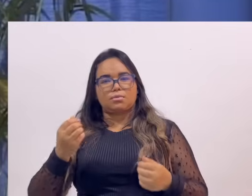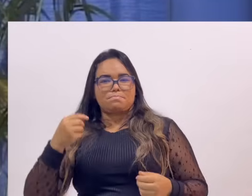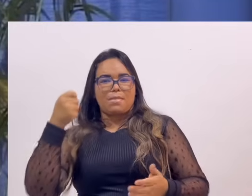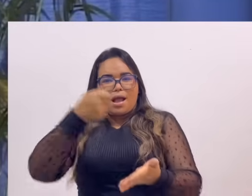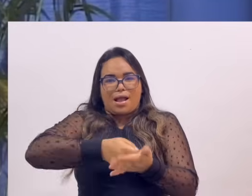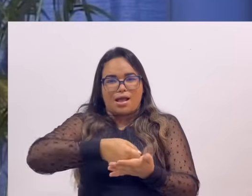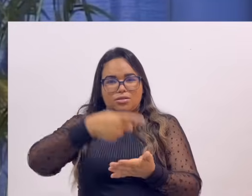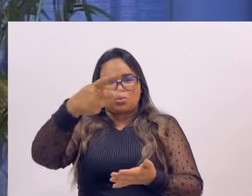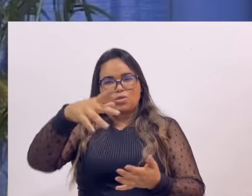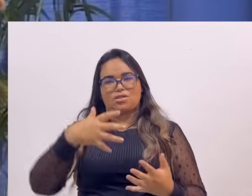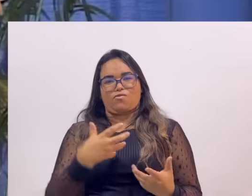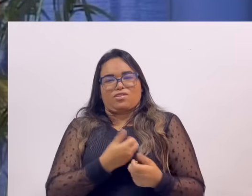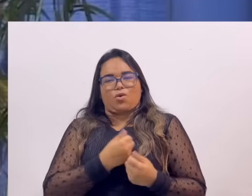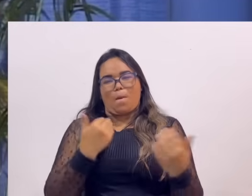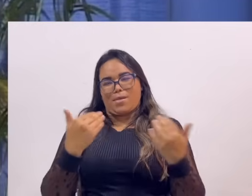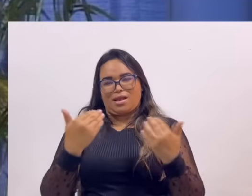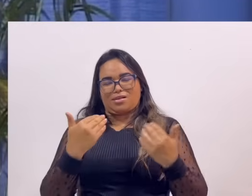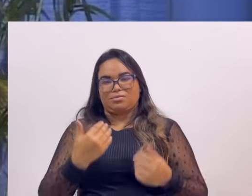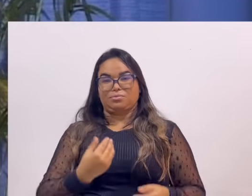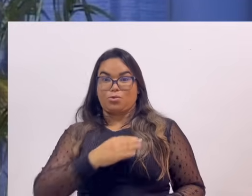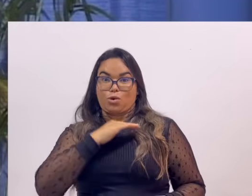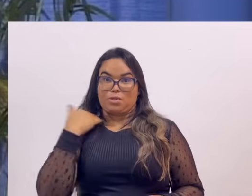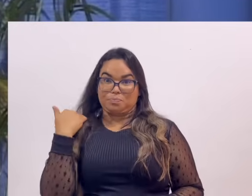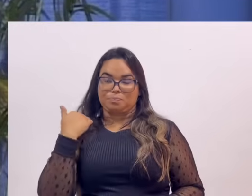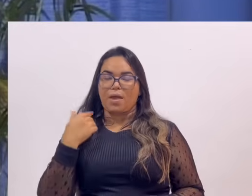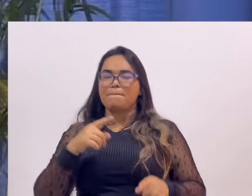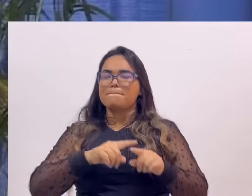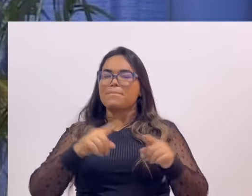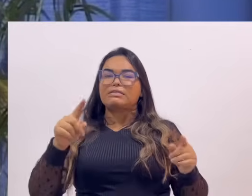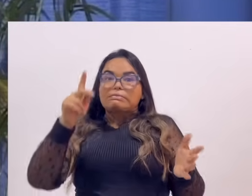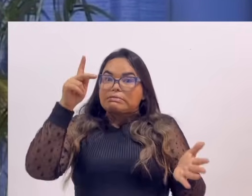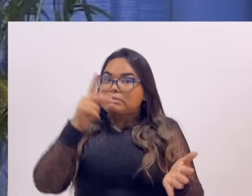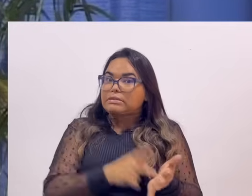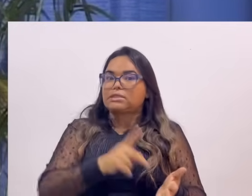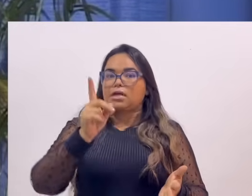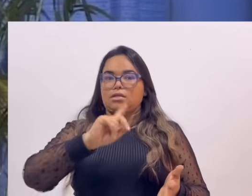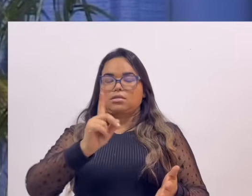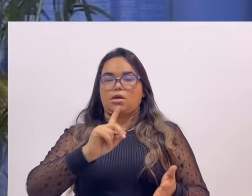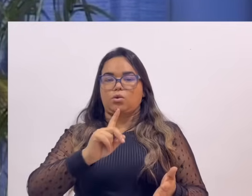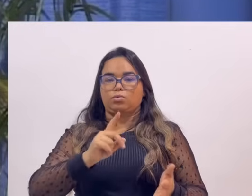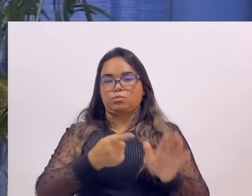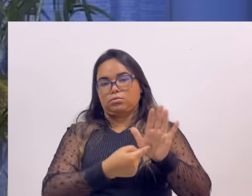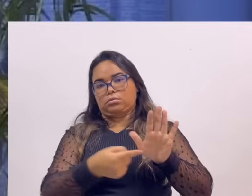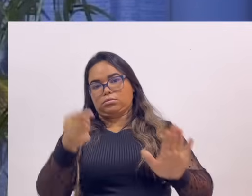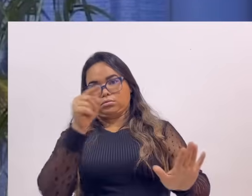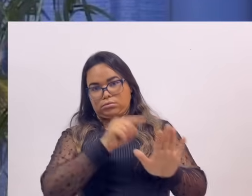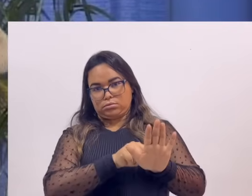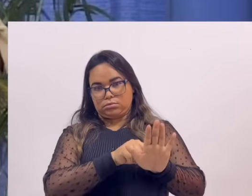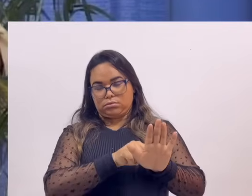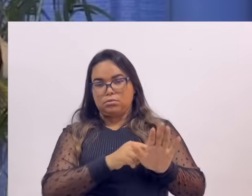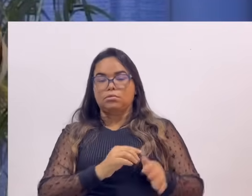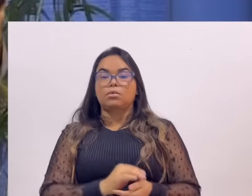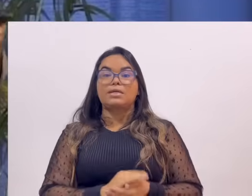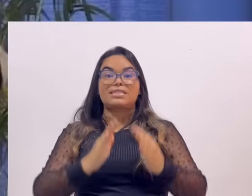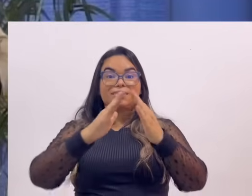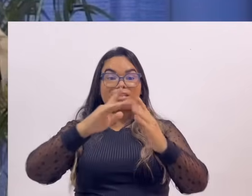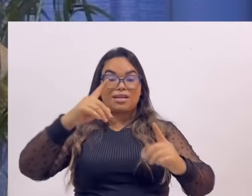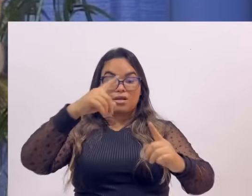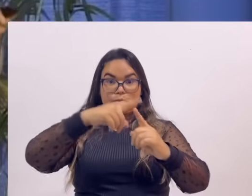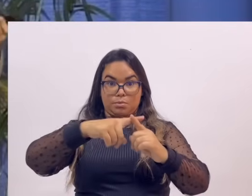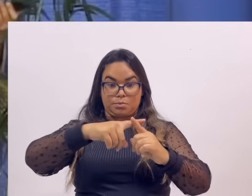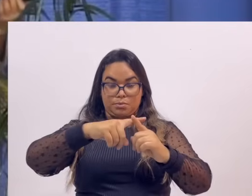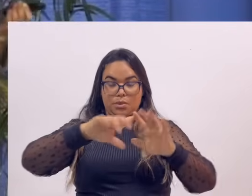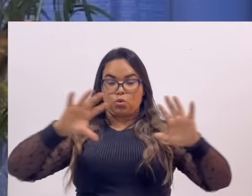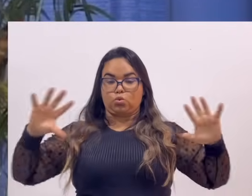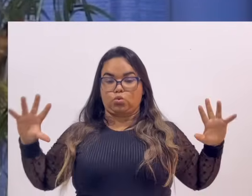Agora, isto era um símbolo. As bases do santuário e todos têm que participar, têm que